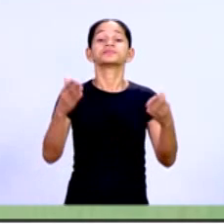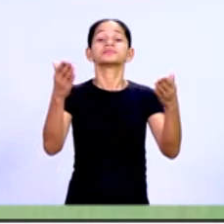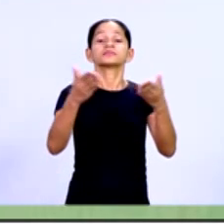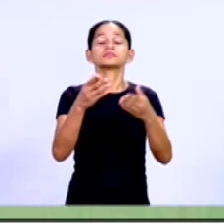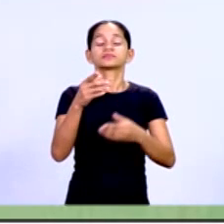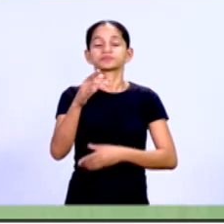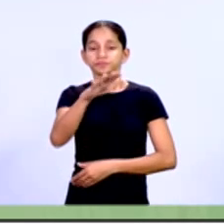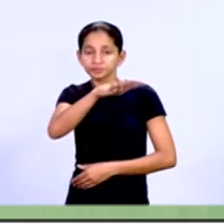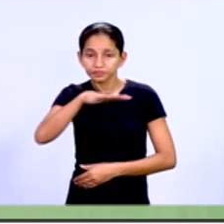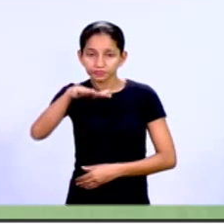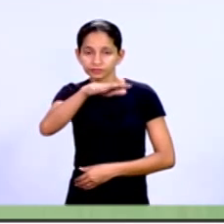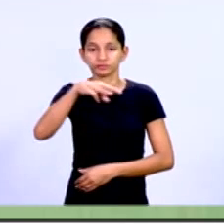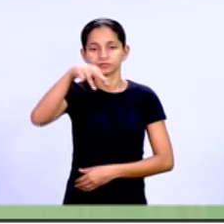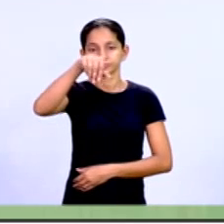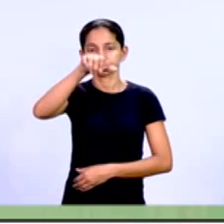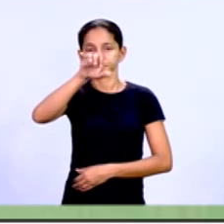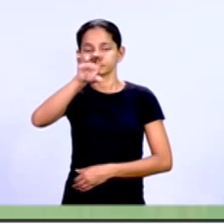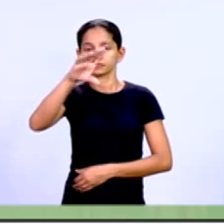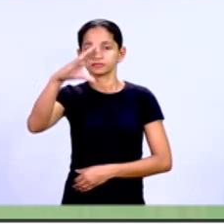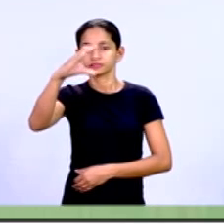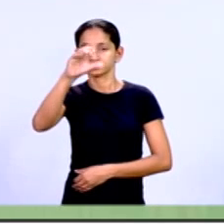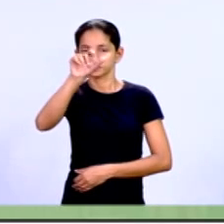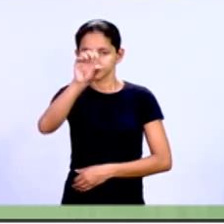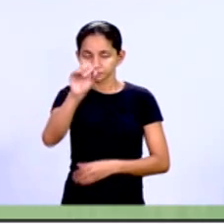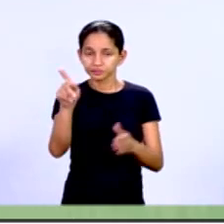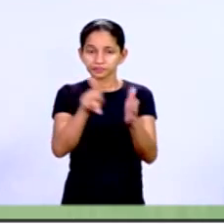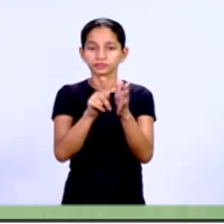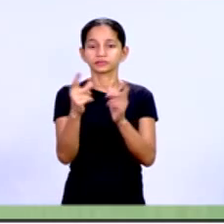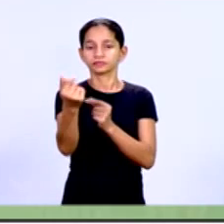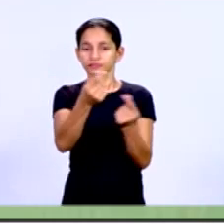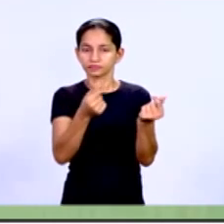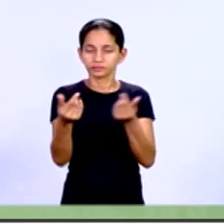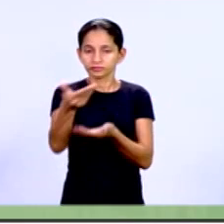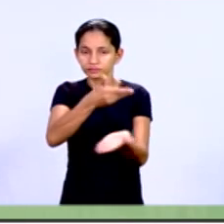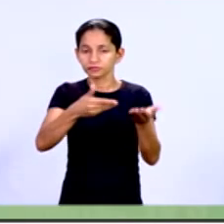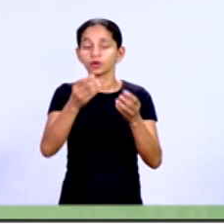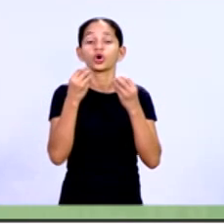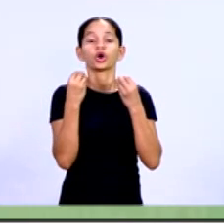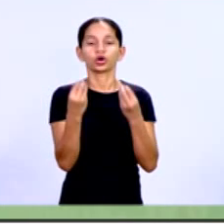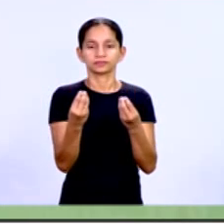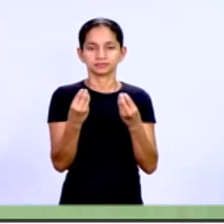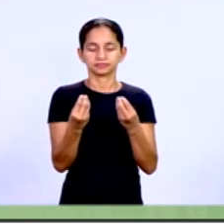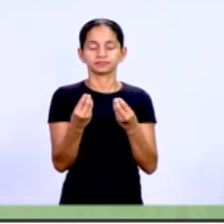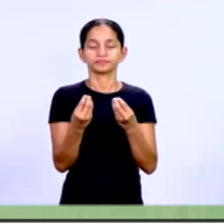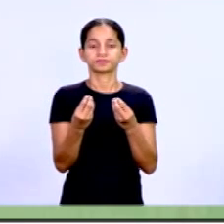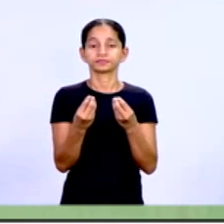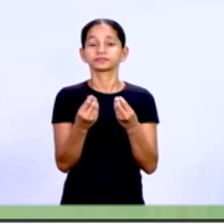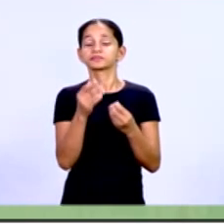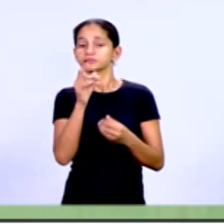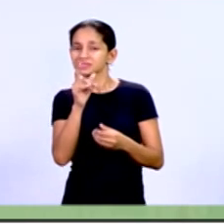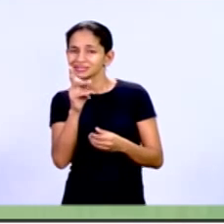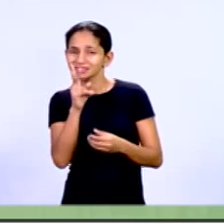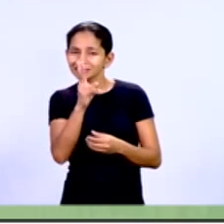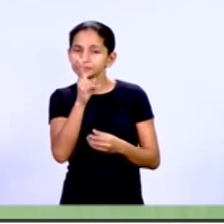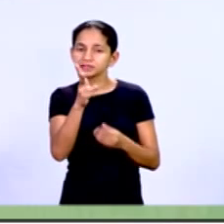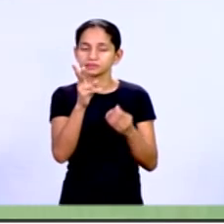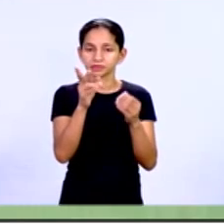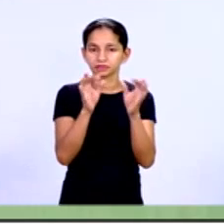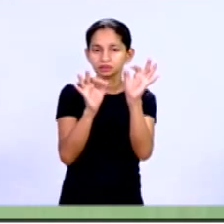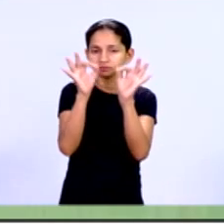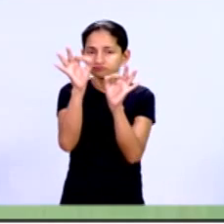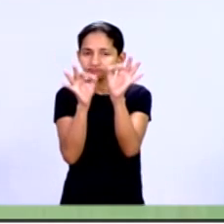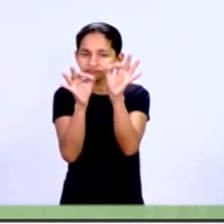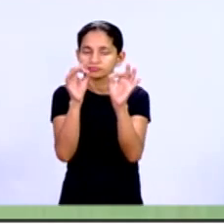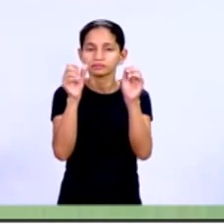Mercado de capitais. A intermediação financeira desenvolve-se de forma segmentada,